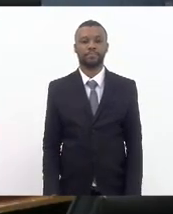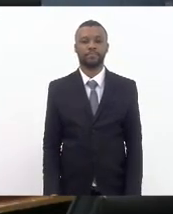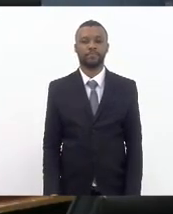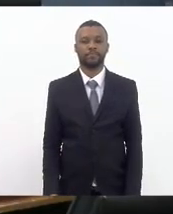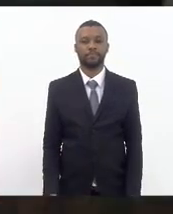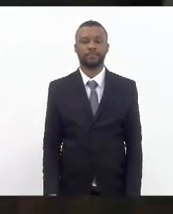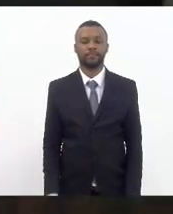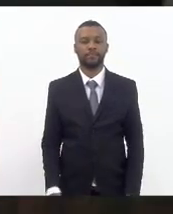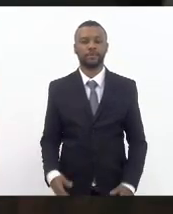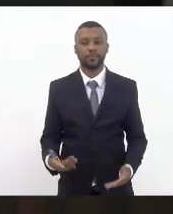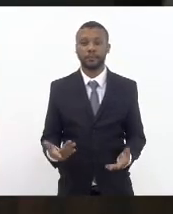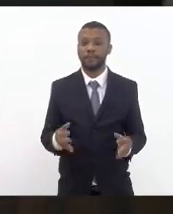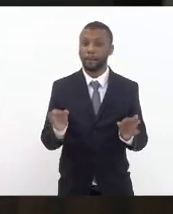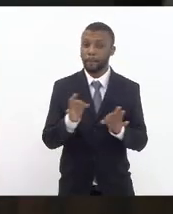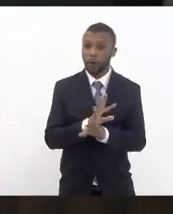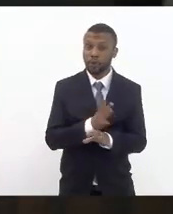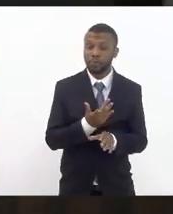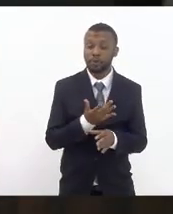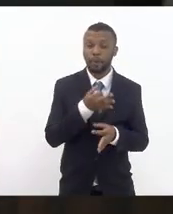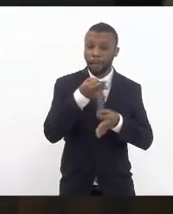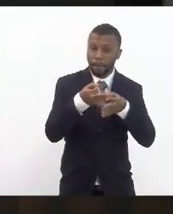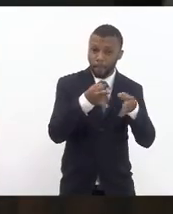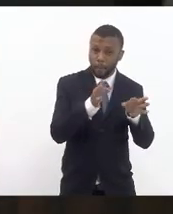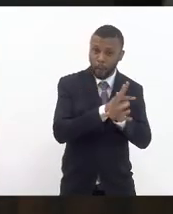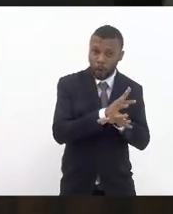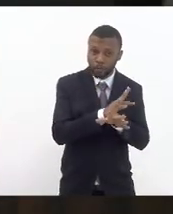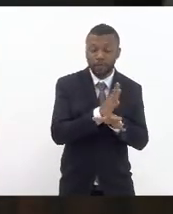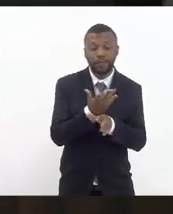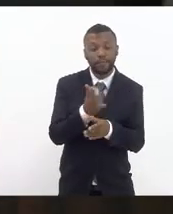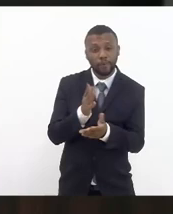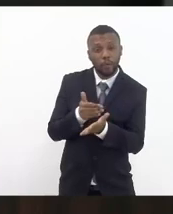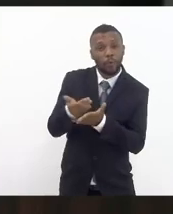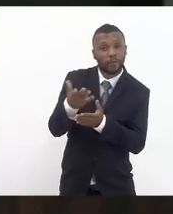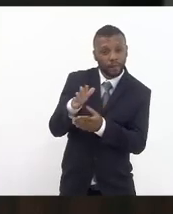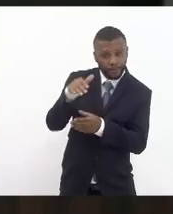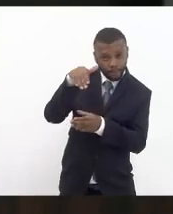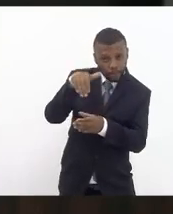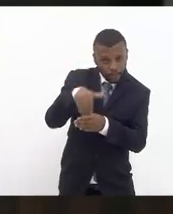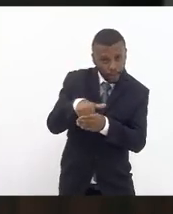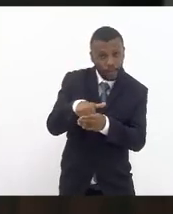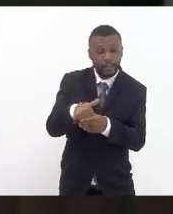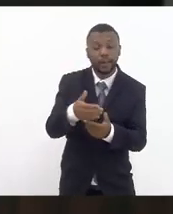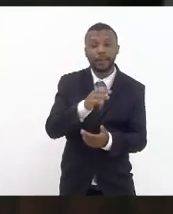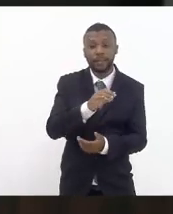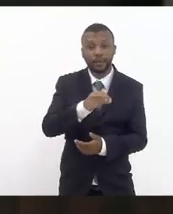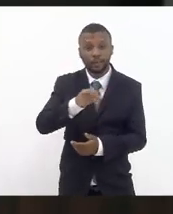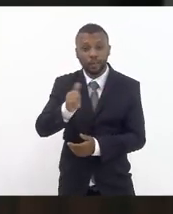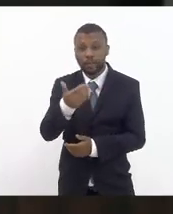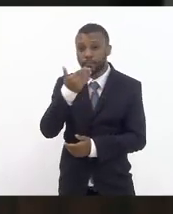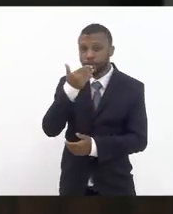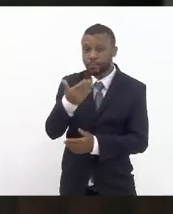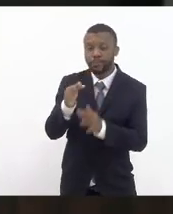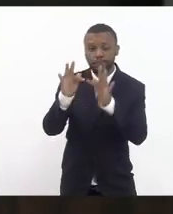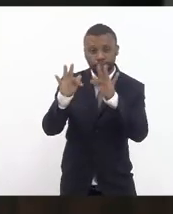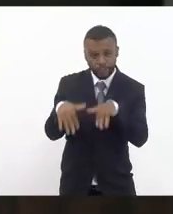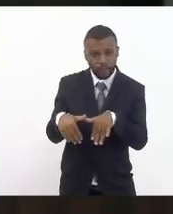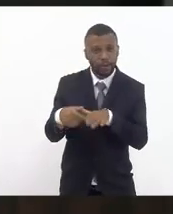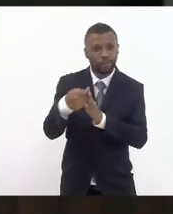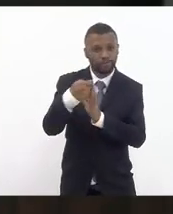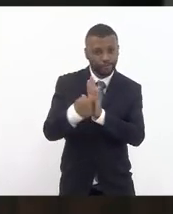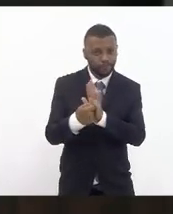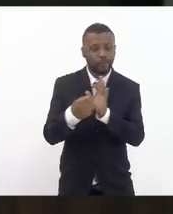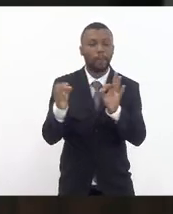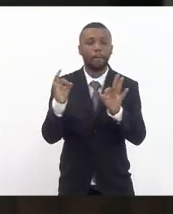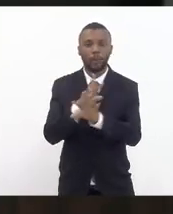Com os pareceres emitidos em votação, substitutivo da Comissão de Constituição e Justiça, com forma final de redação. Os senhores que aprovam a comissão,